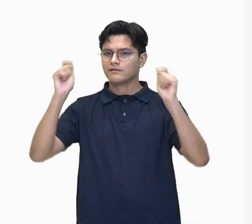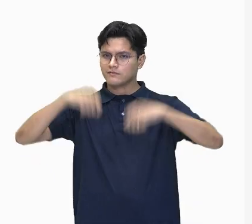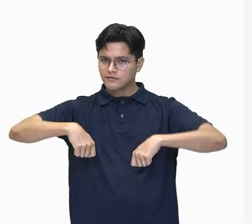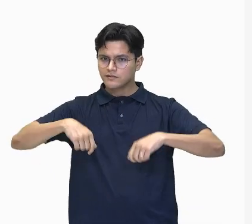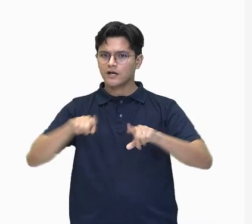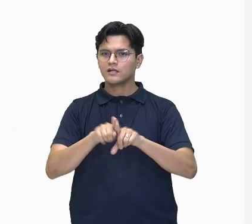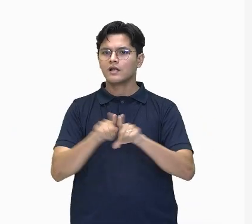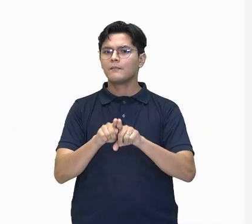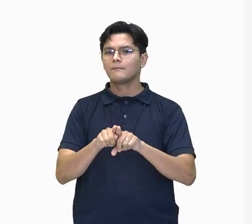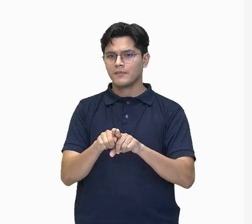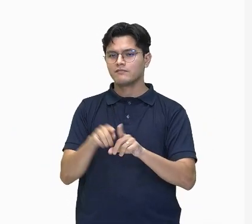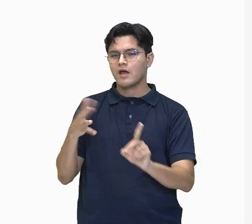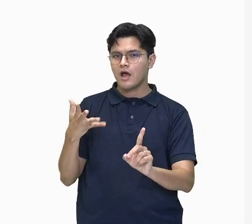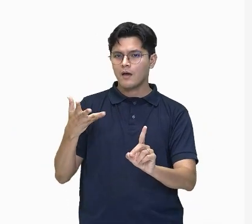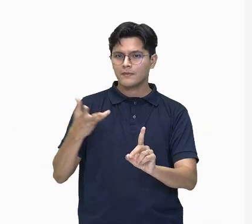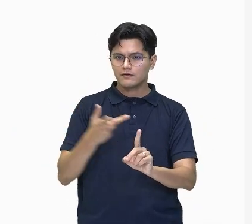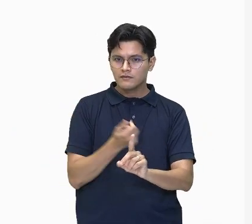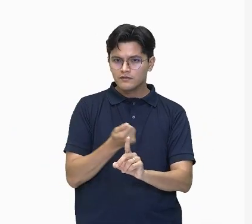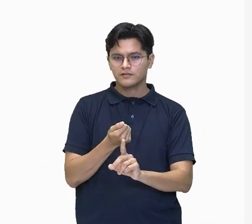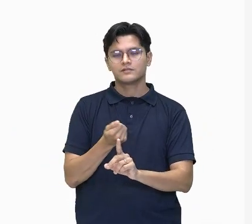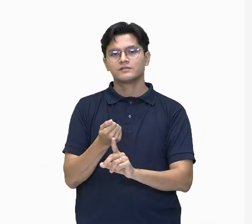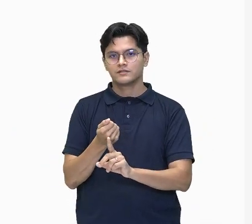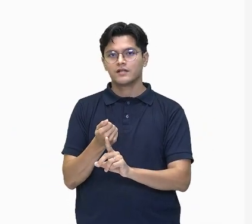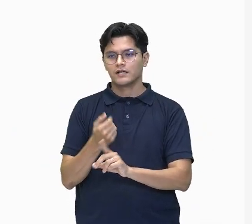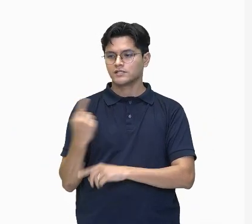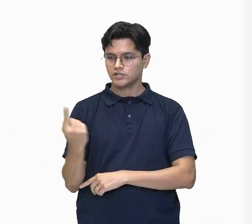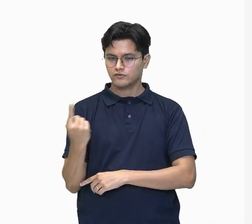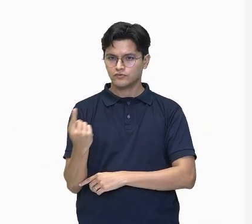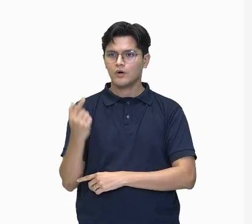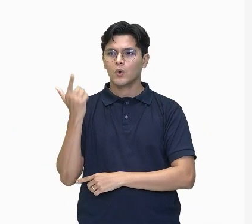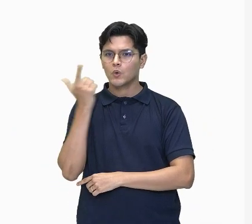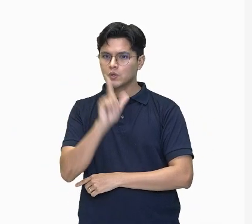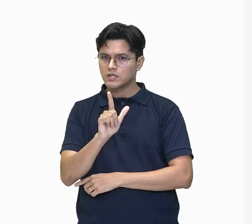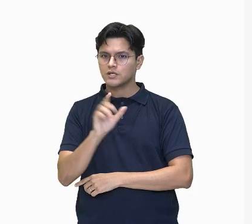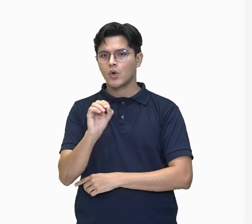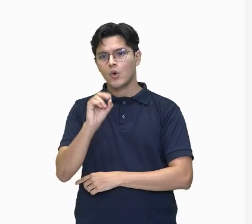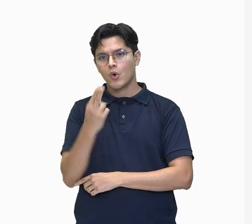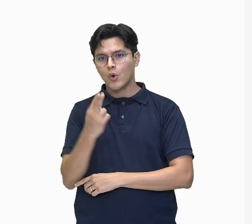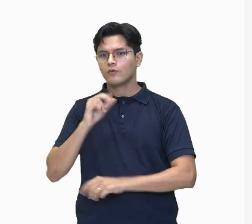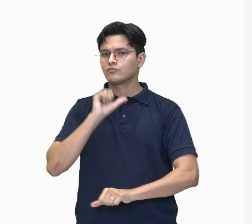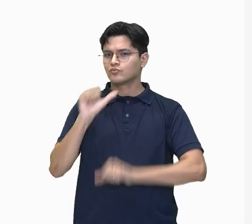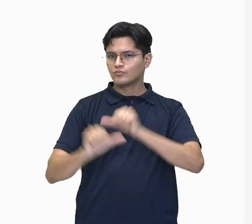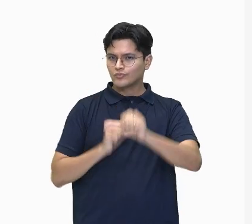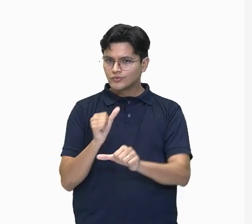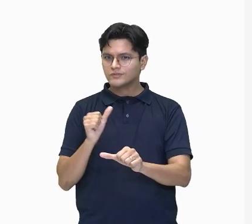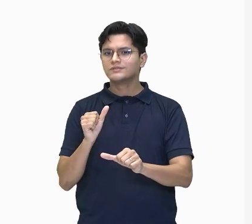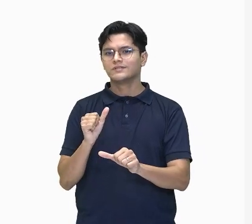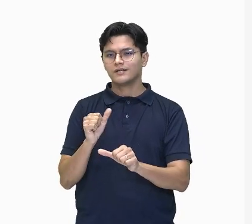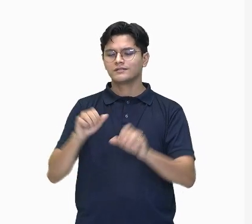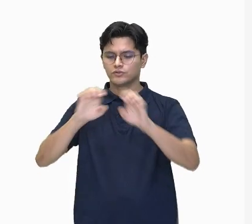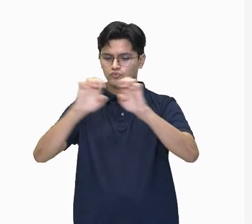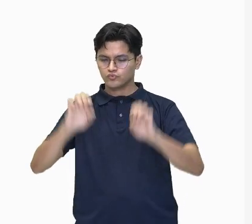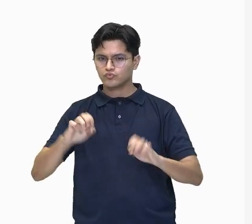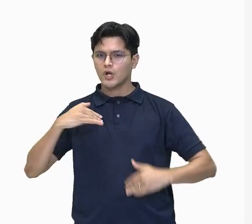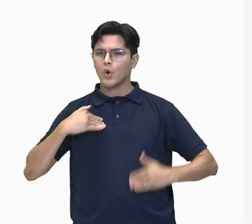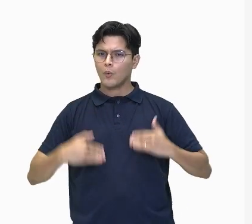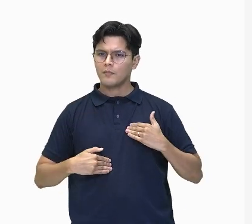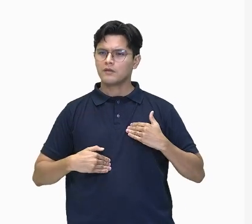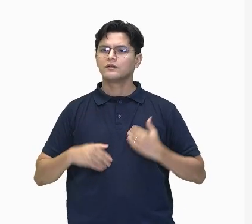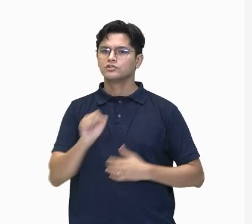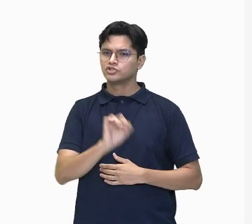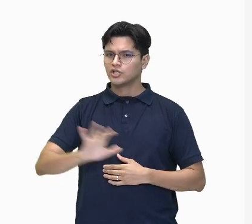a manutenção da condição física individual ou a modificação da composição corporal. Geralmente são organizadas em